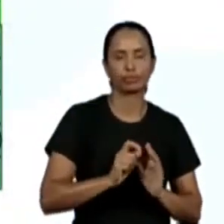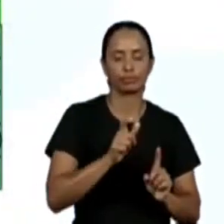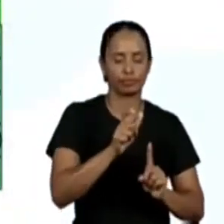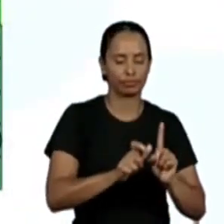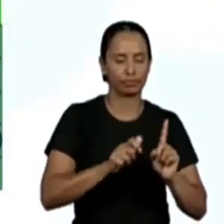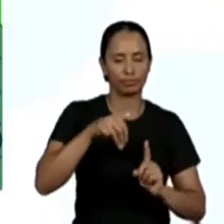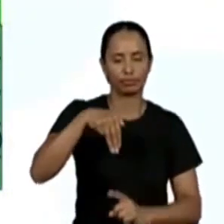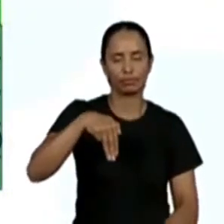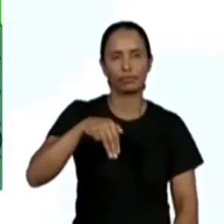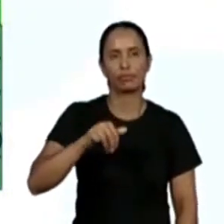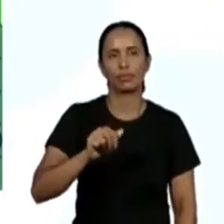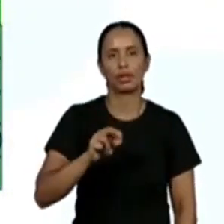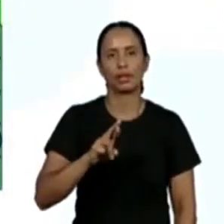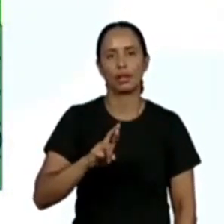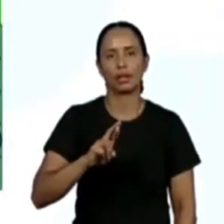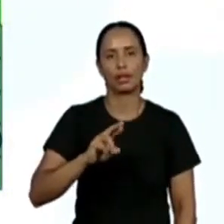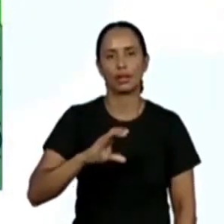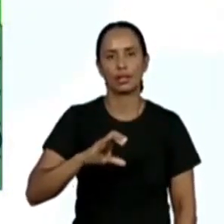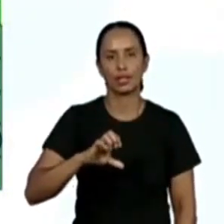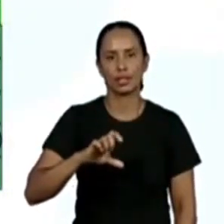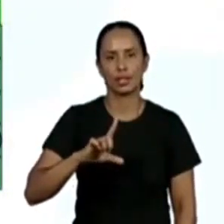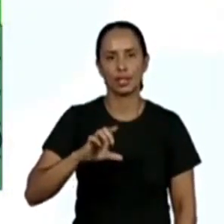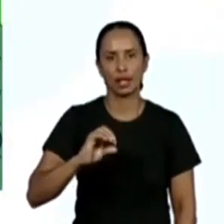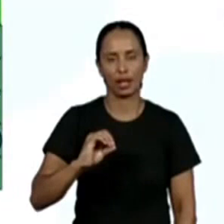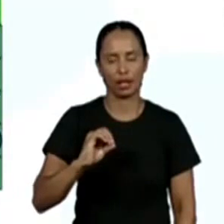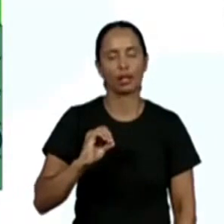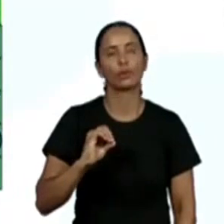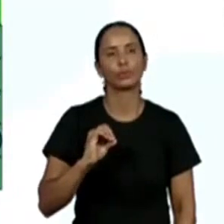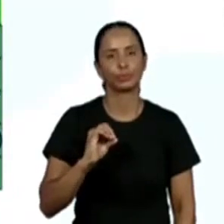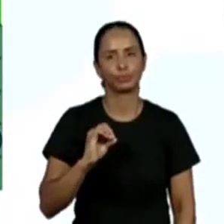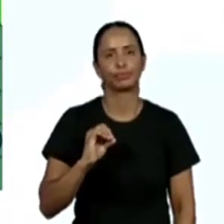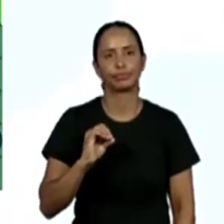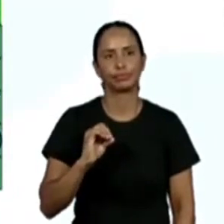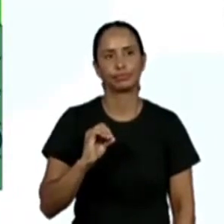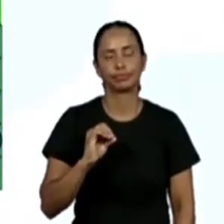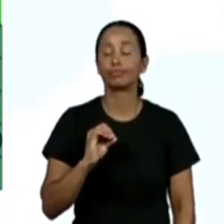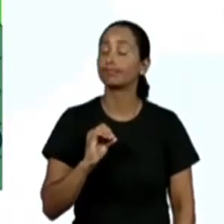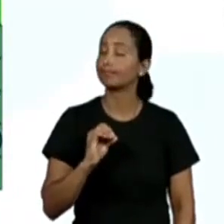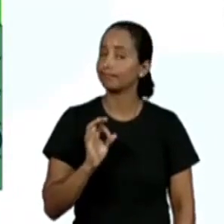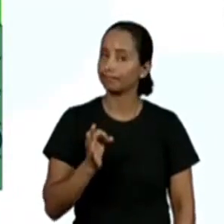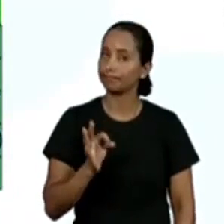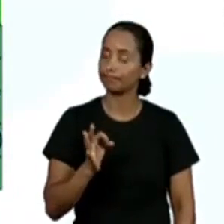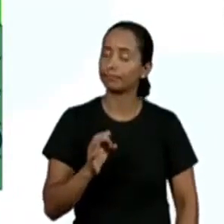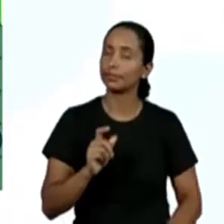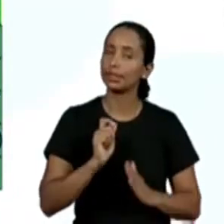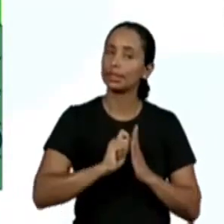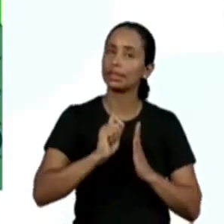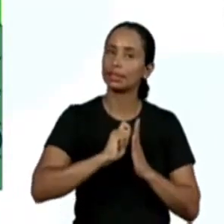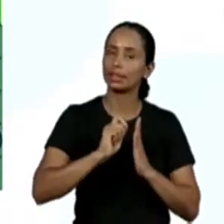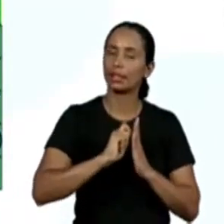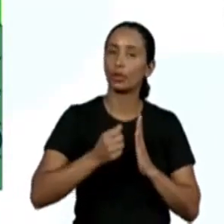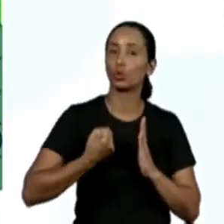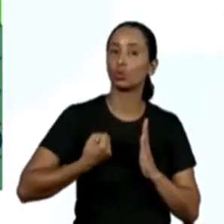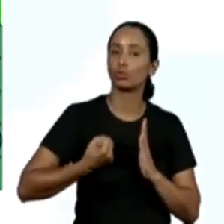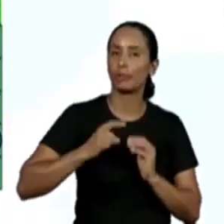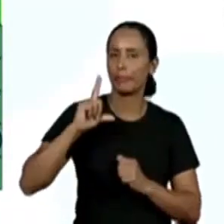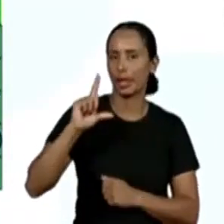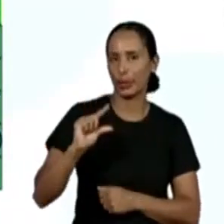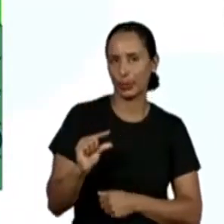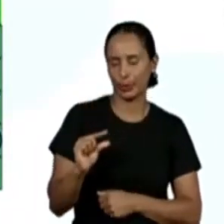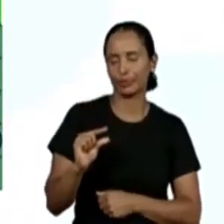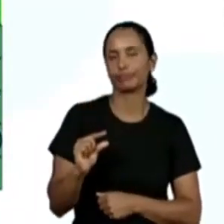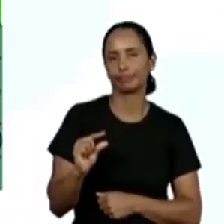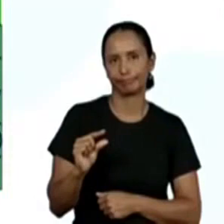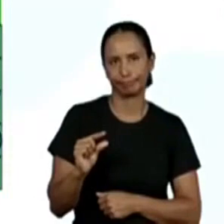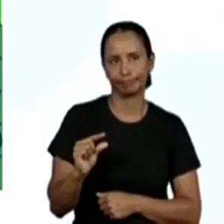que o Marcelo, no caso aí, foi quem escreveu o menor número,